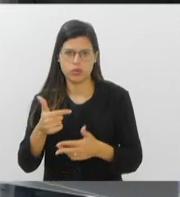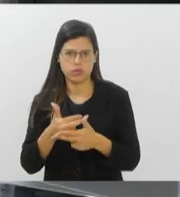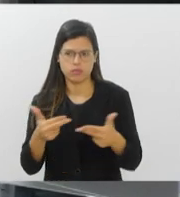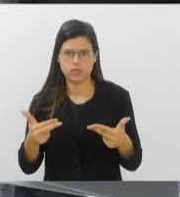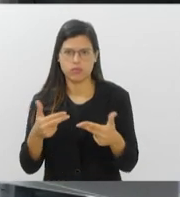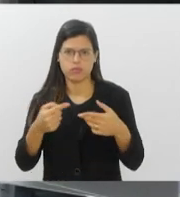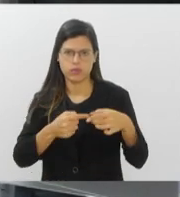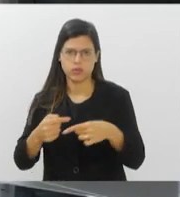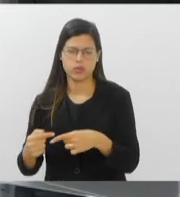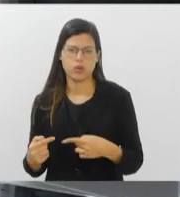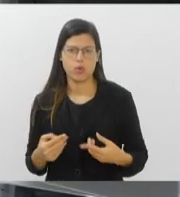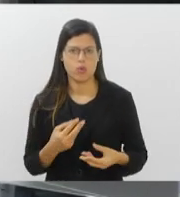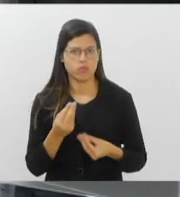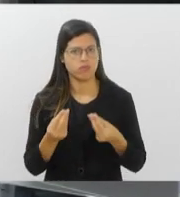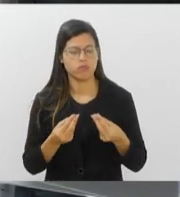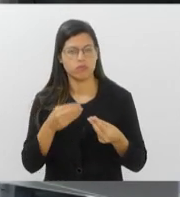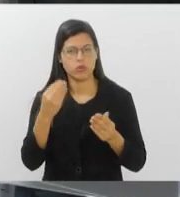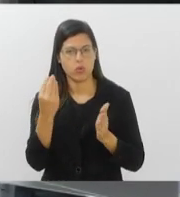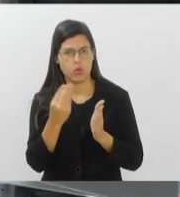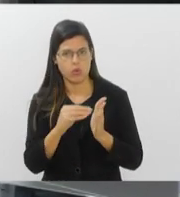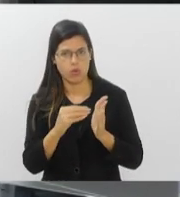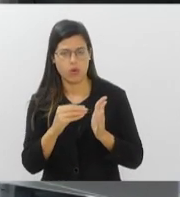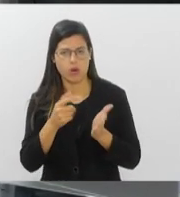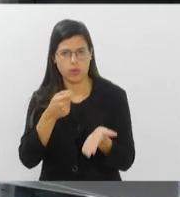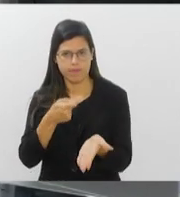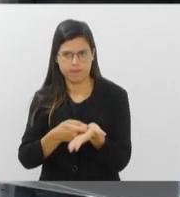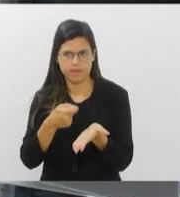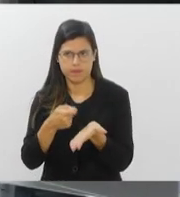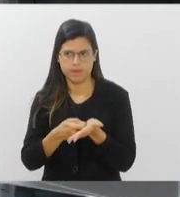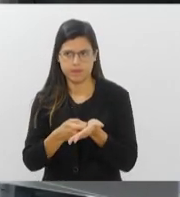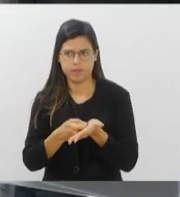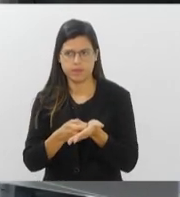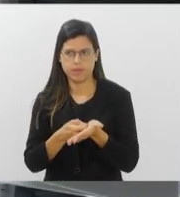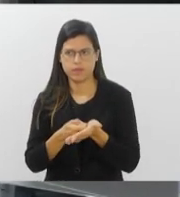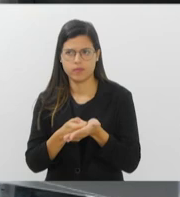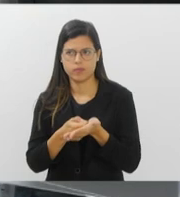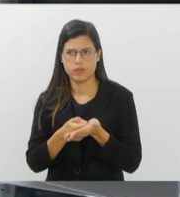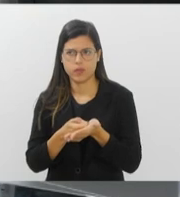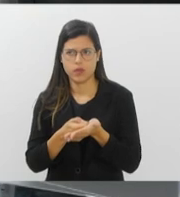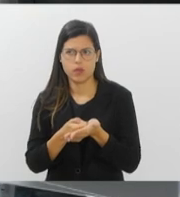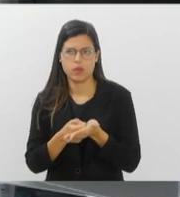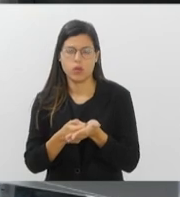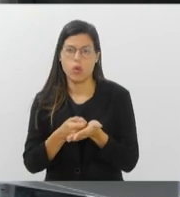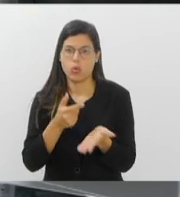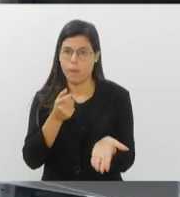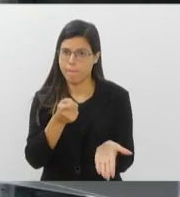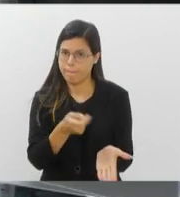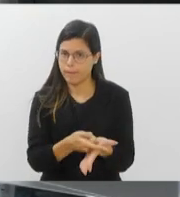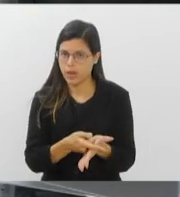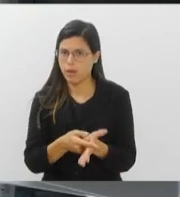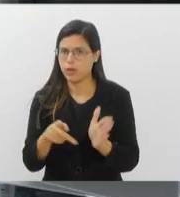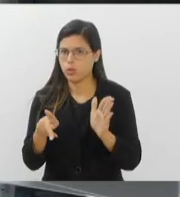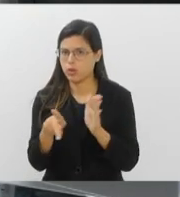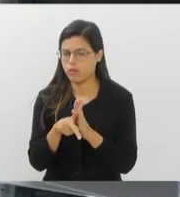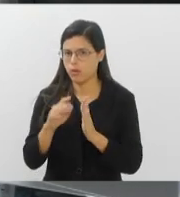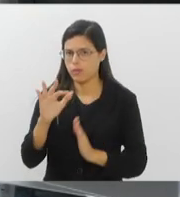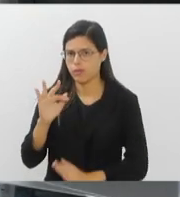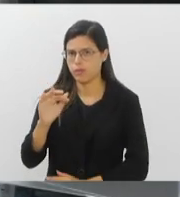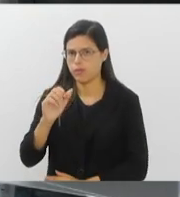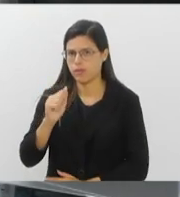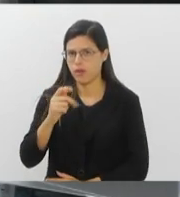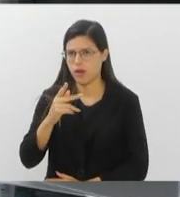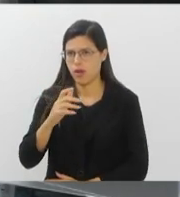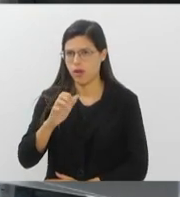coloca a imposição do custeio pela FAPERJ, eu discutia com o deputado Serafini